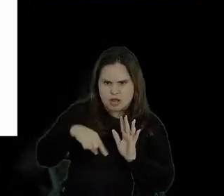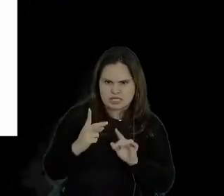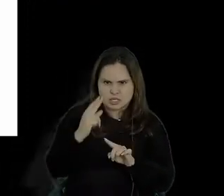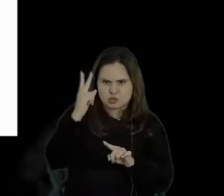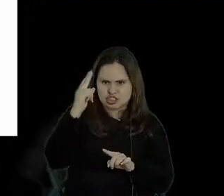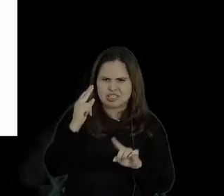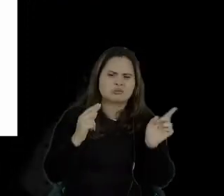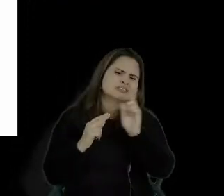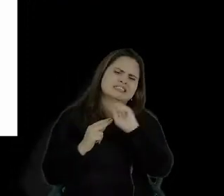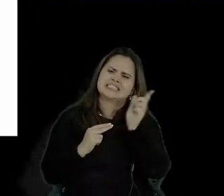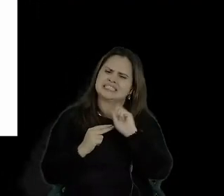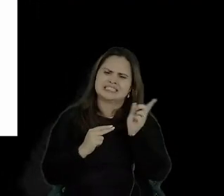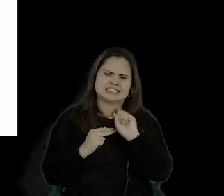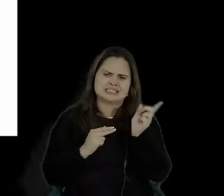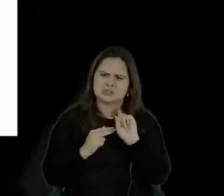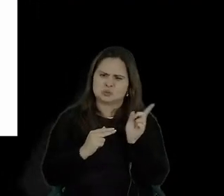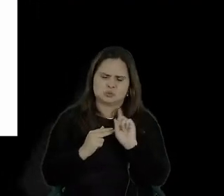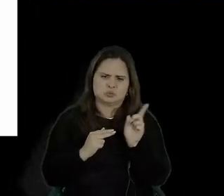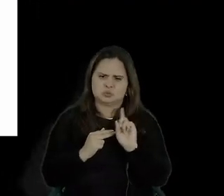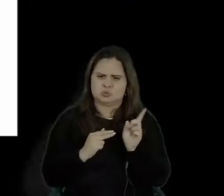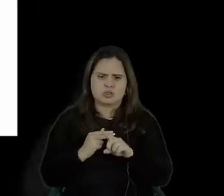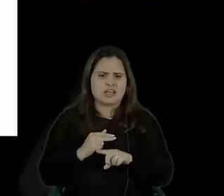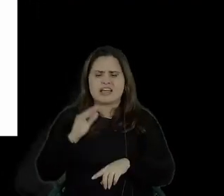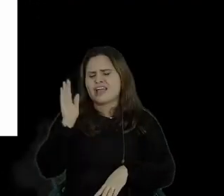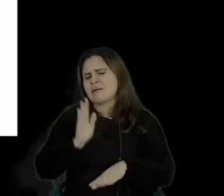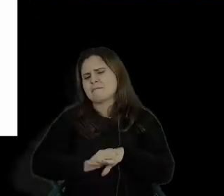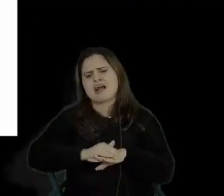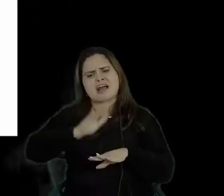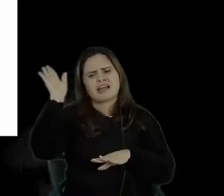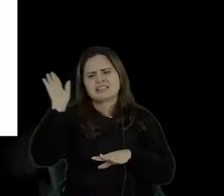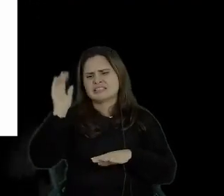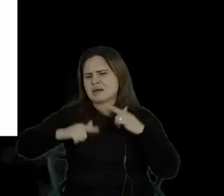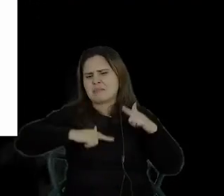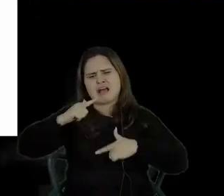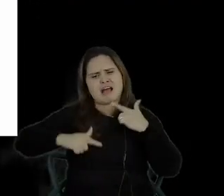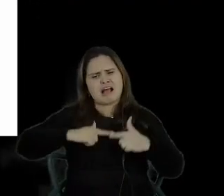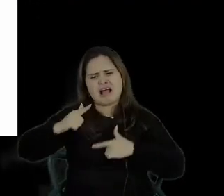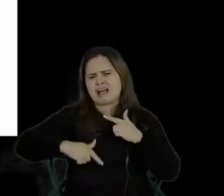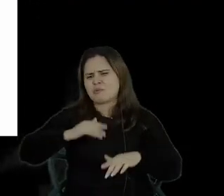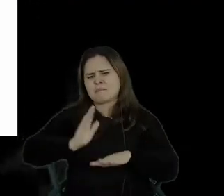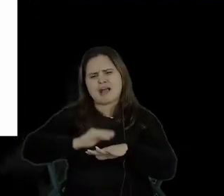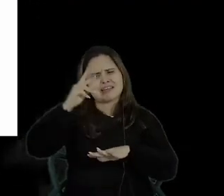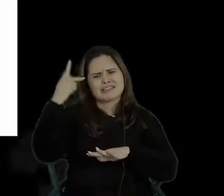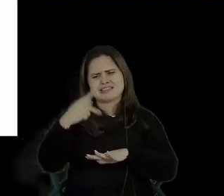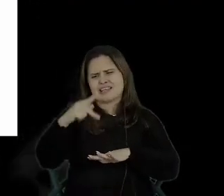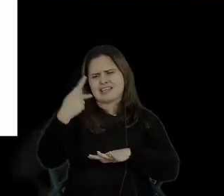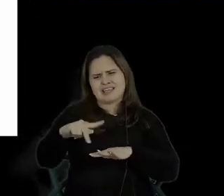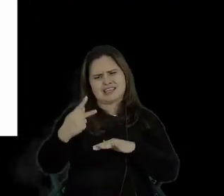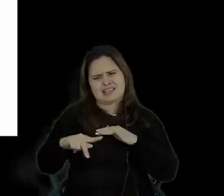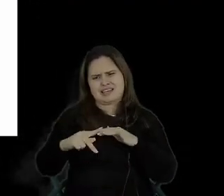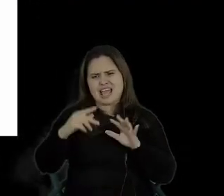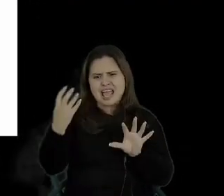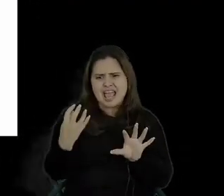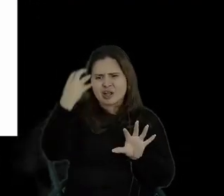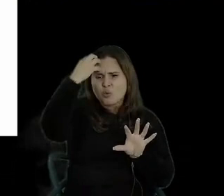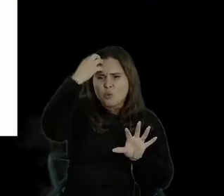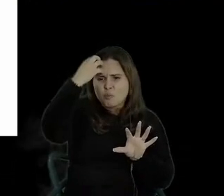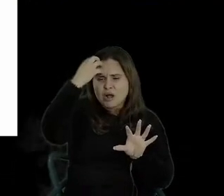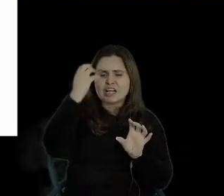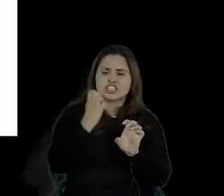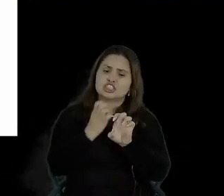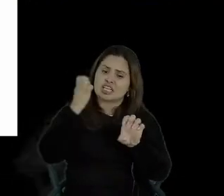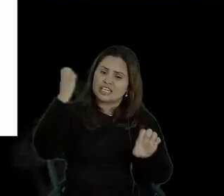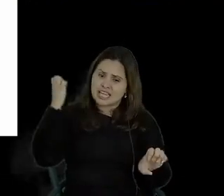Não! Eles fazem muito mais do que eles podem, muito mais do que eles têm. A culpa é dos engenheiros, a culpa é